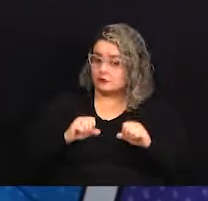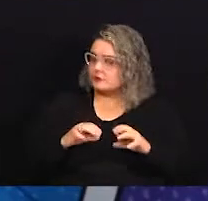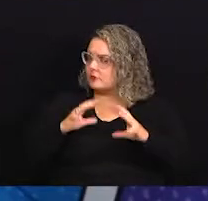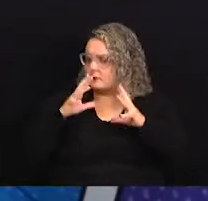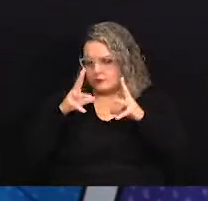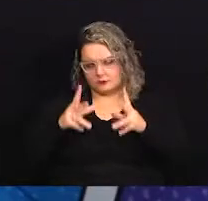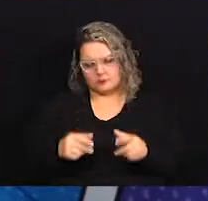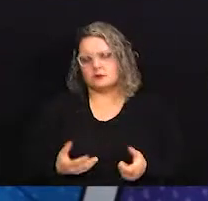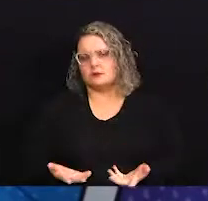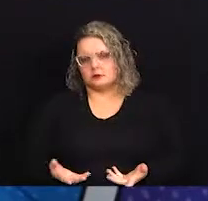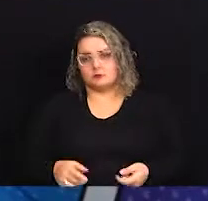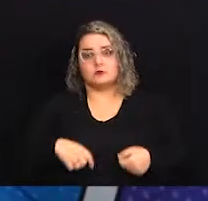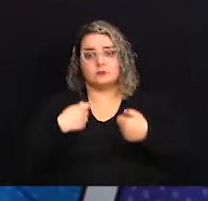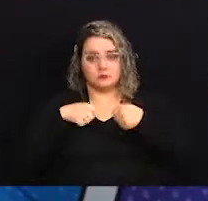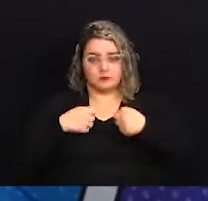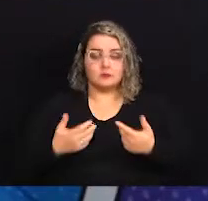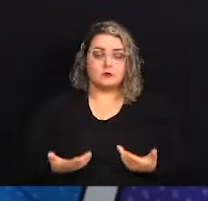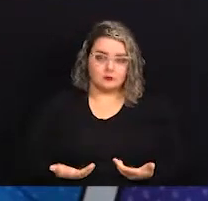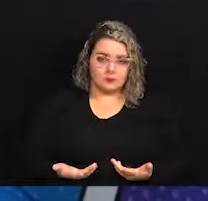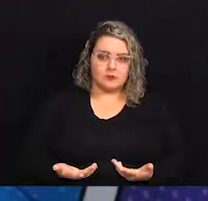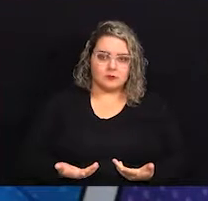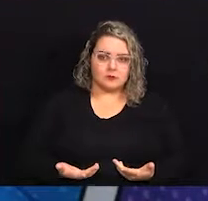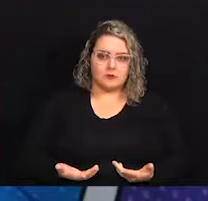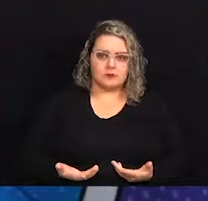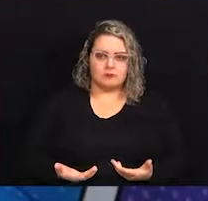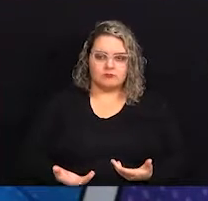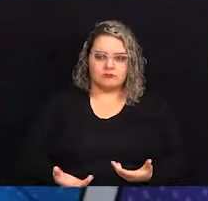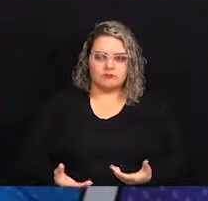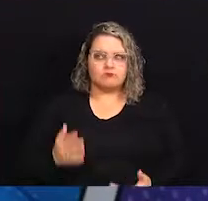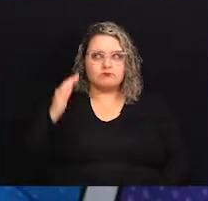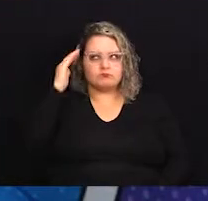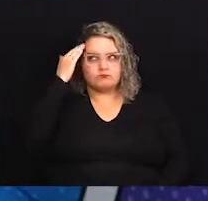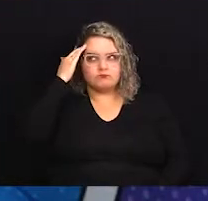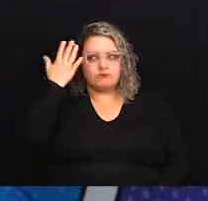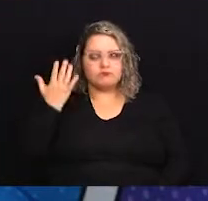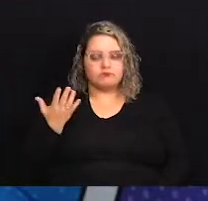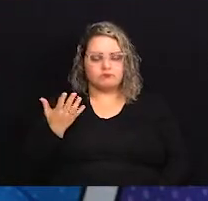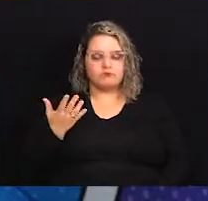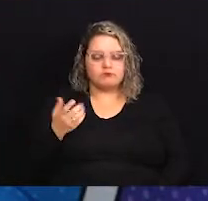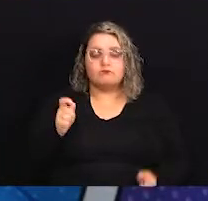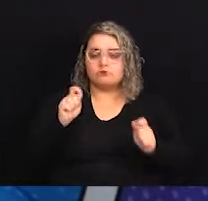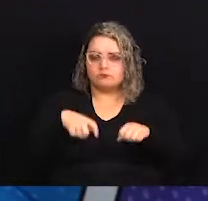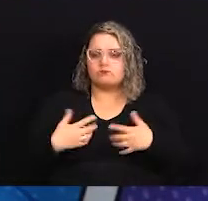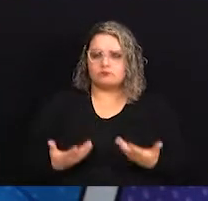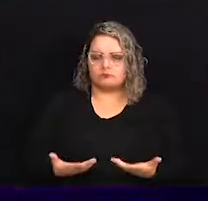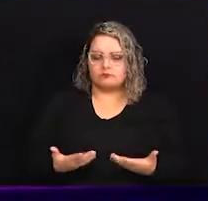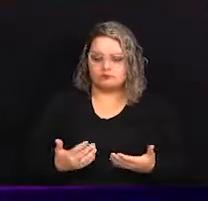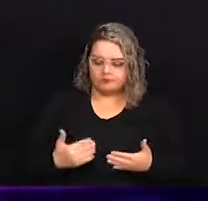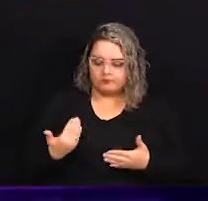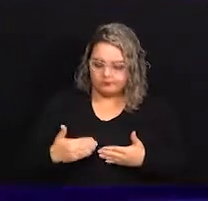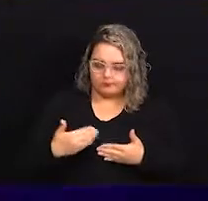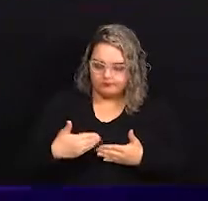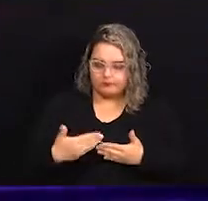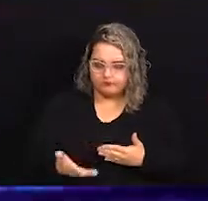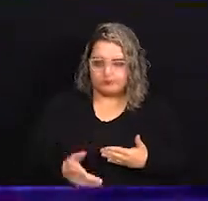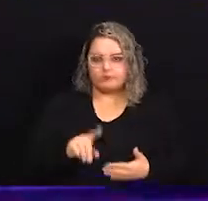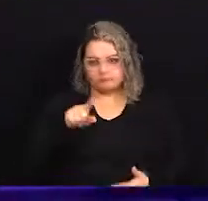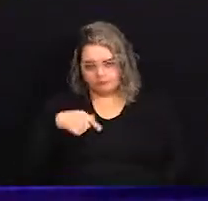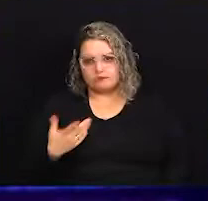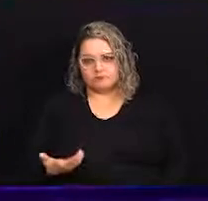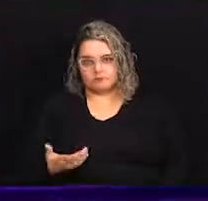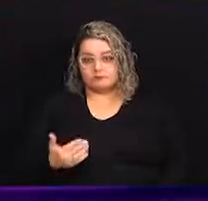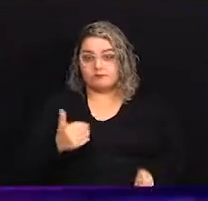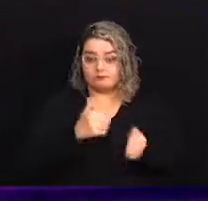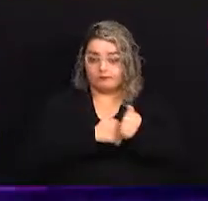Sim, totalmente. Acho que a gente precisa digerir e a gente precisa saber que é possível atravessar. É esse